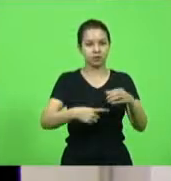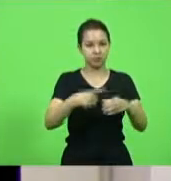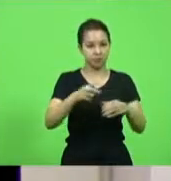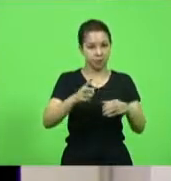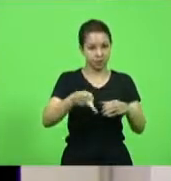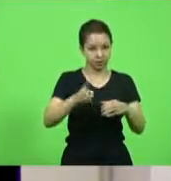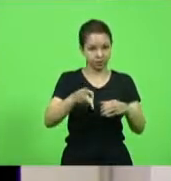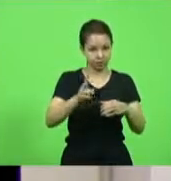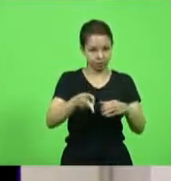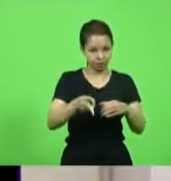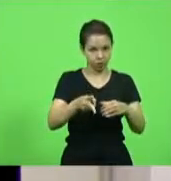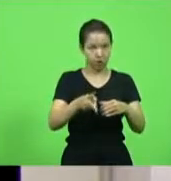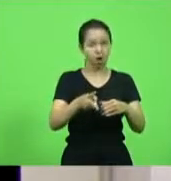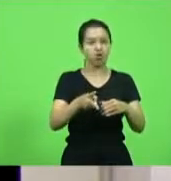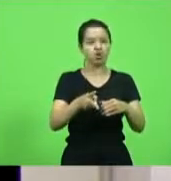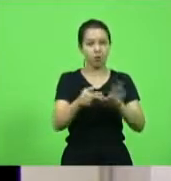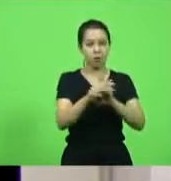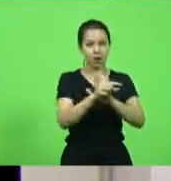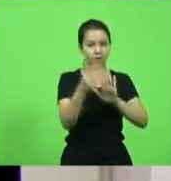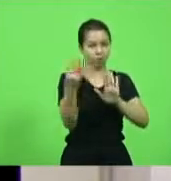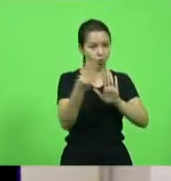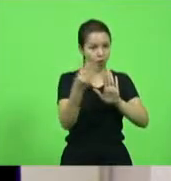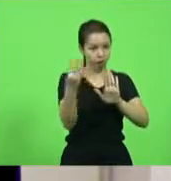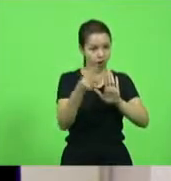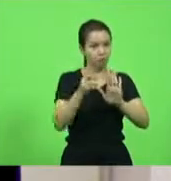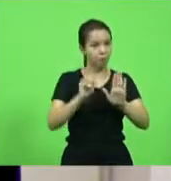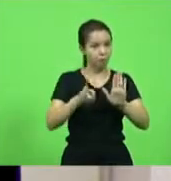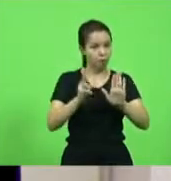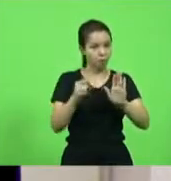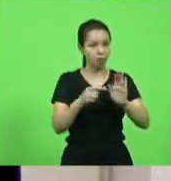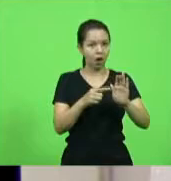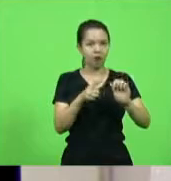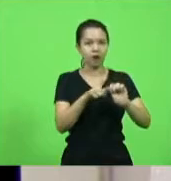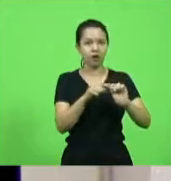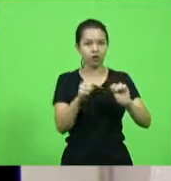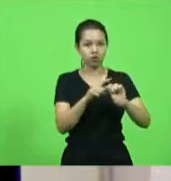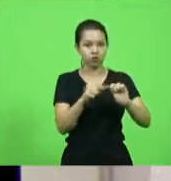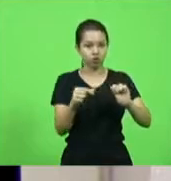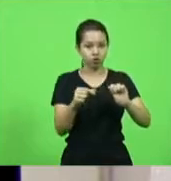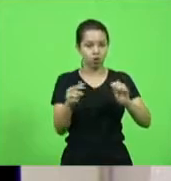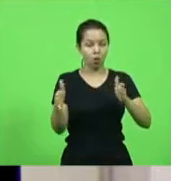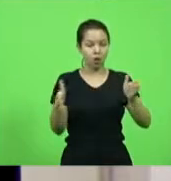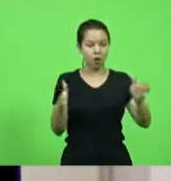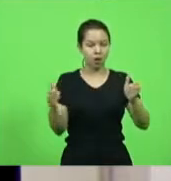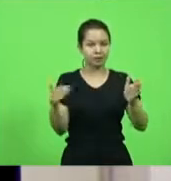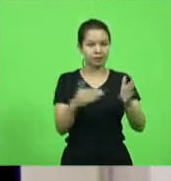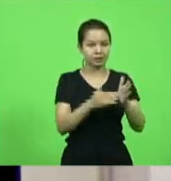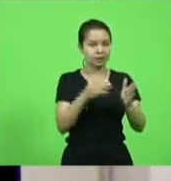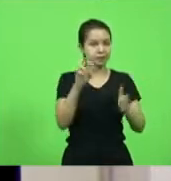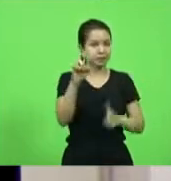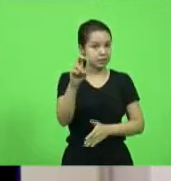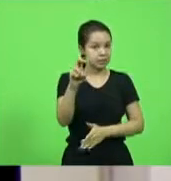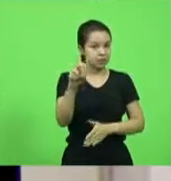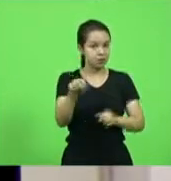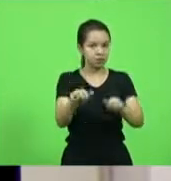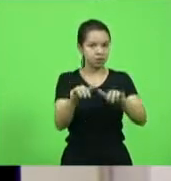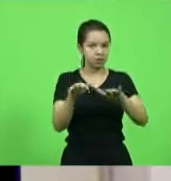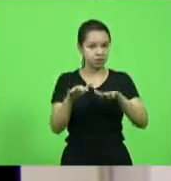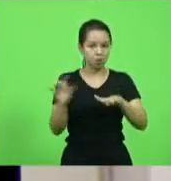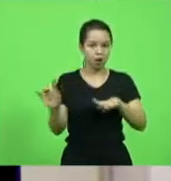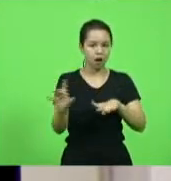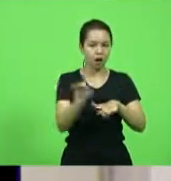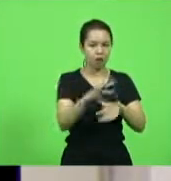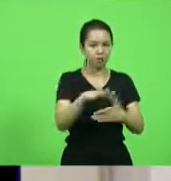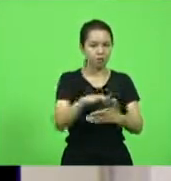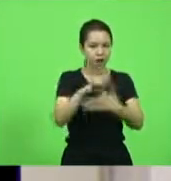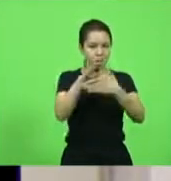do mesmo artigo, atribuiu o prazo de até 5 sessões para que cada líder procedesse à indicação dos nomes de